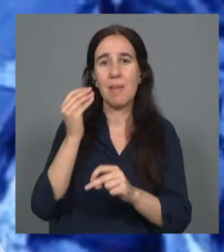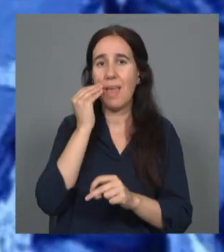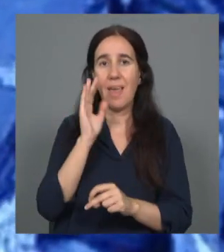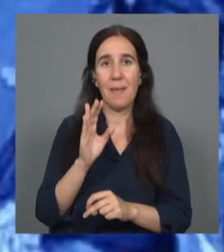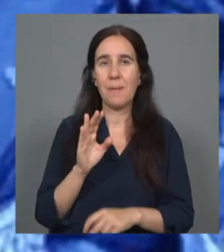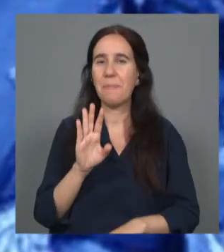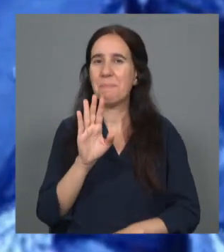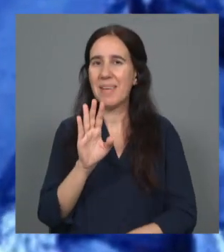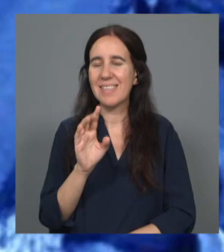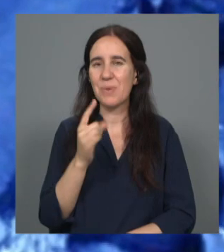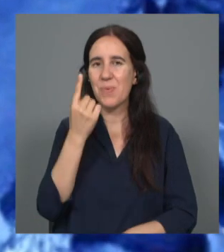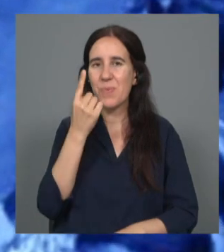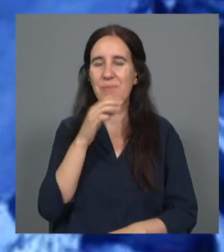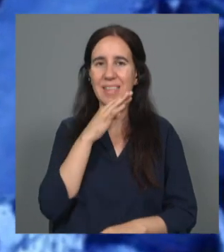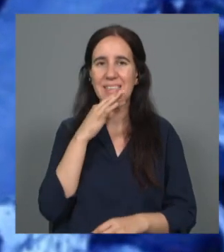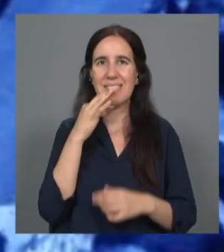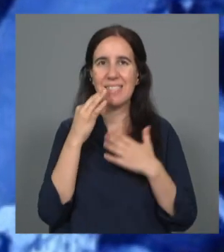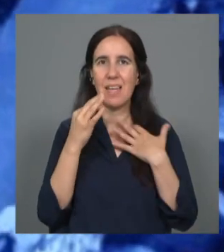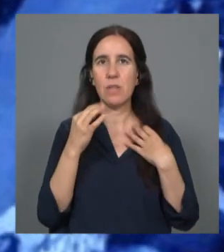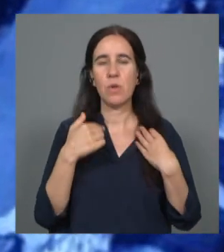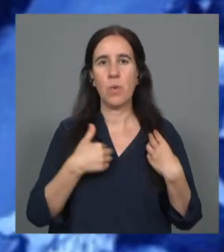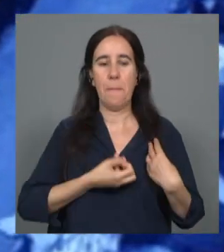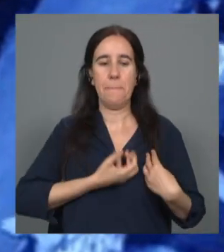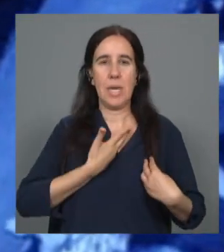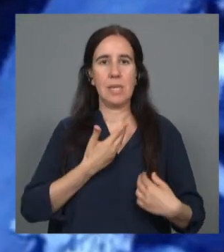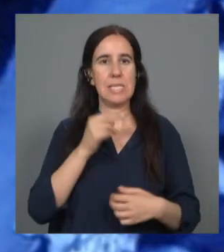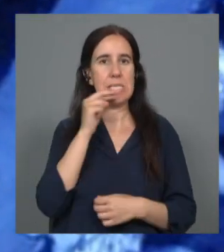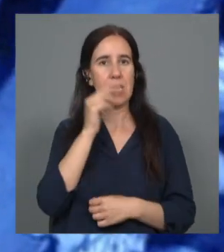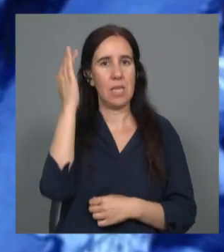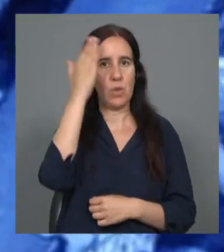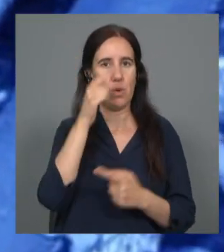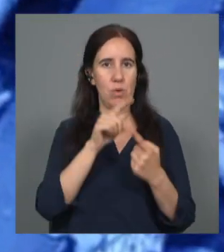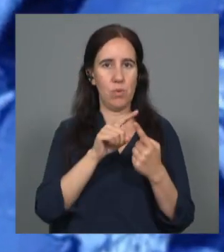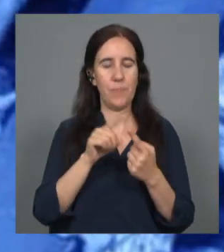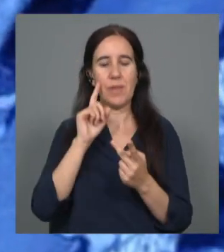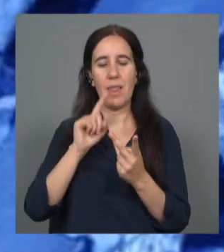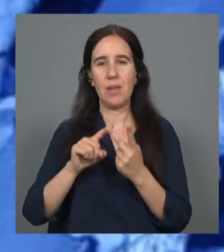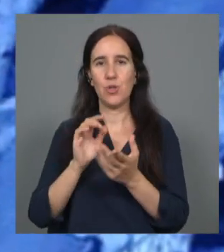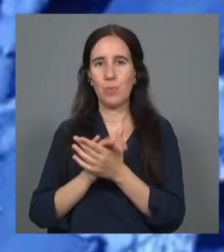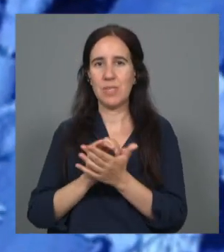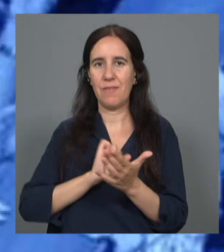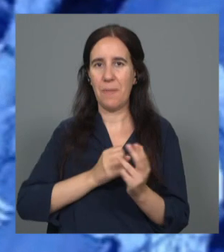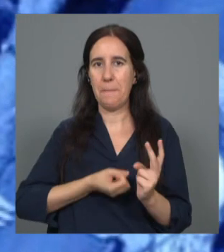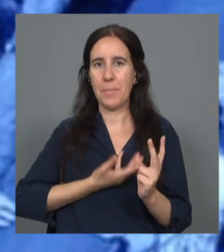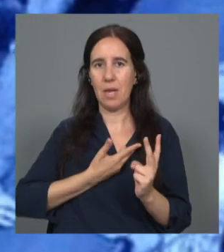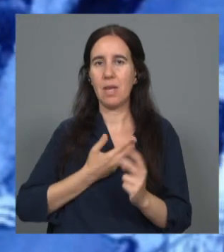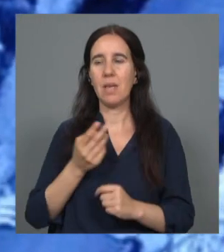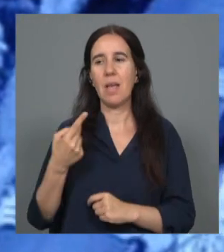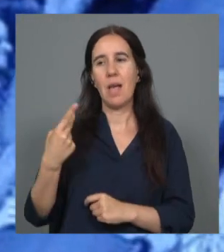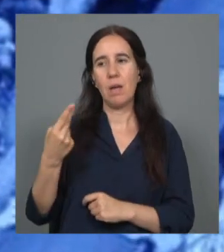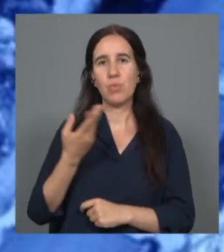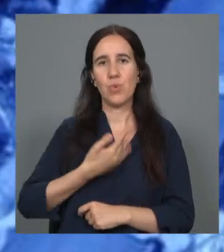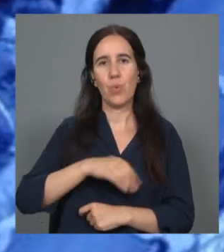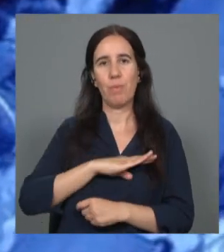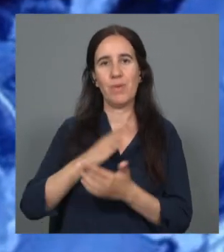Mas há uma coisa engraçada entre a minha paixão com Santo António e a paixão com a minha esposa. Ambos fomos estudar para